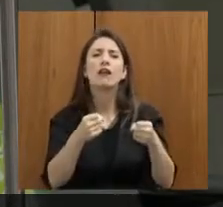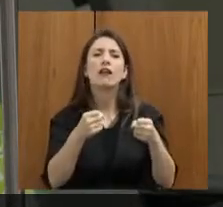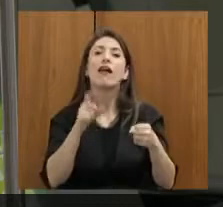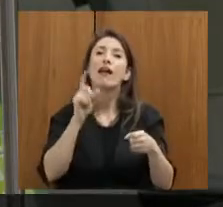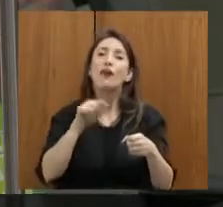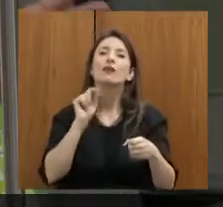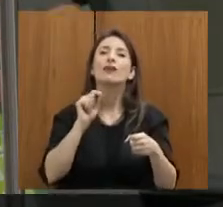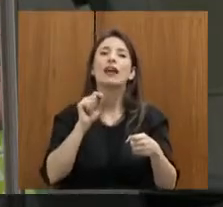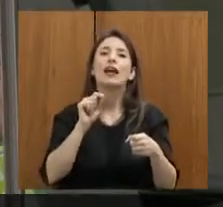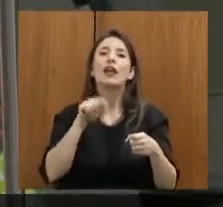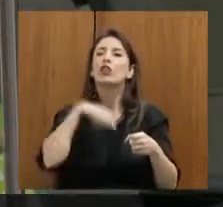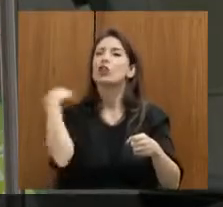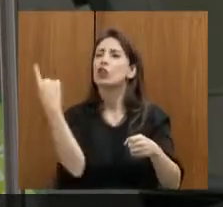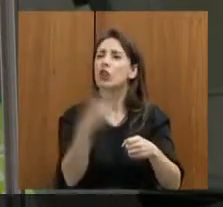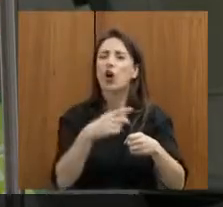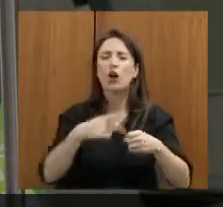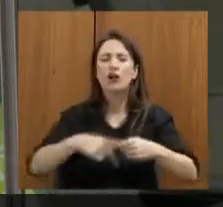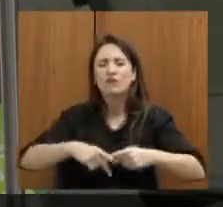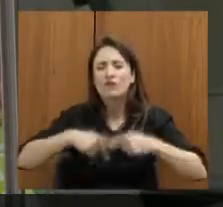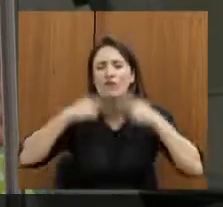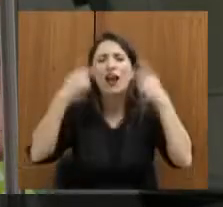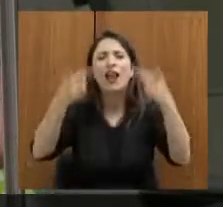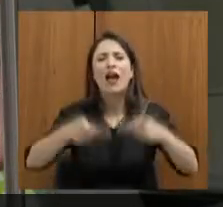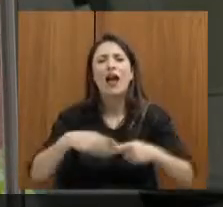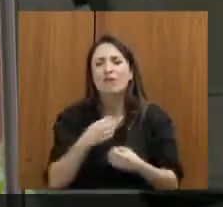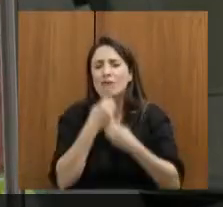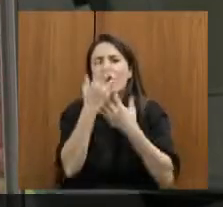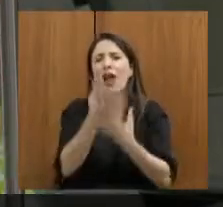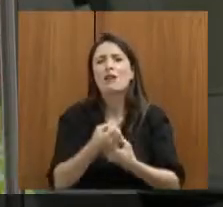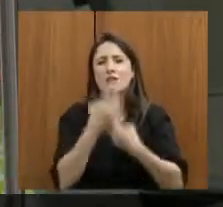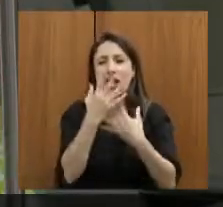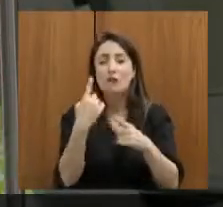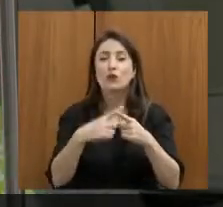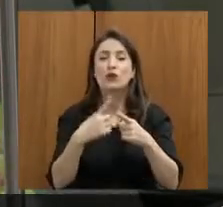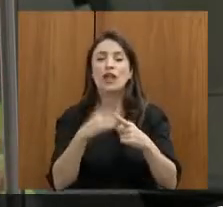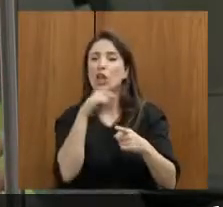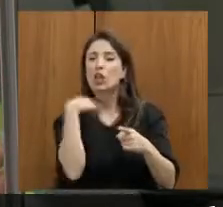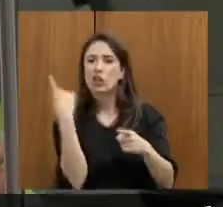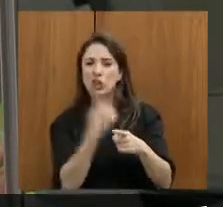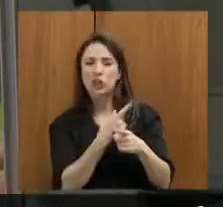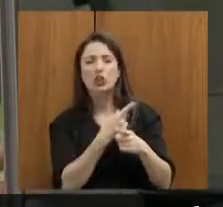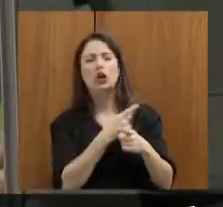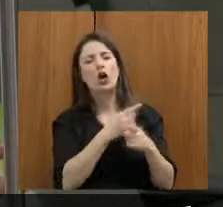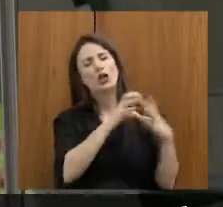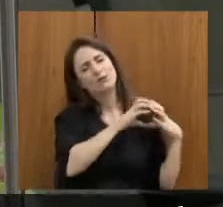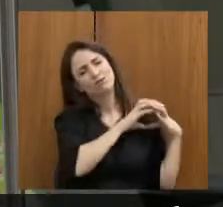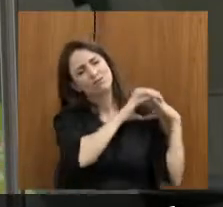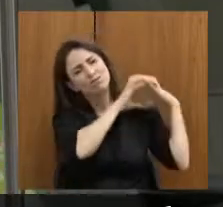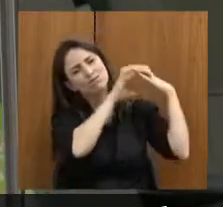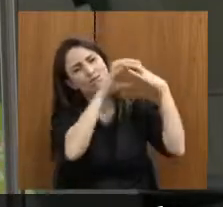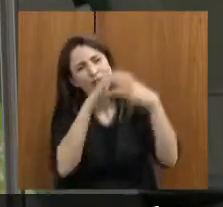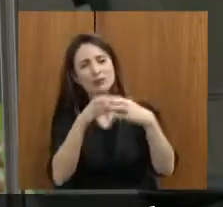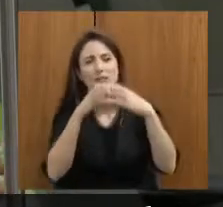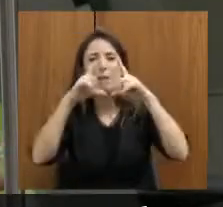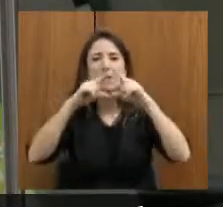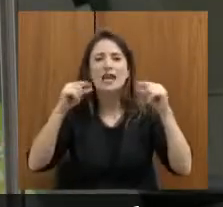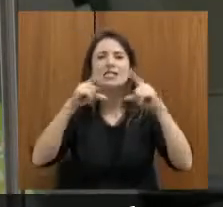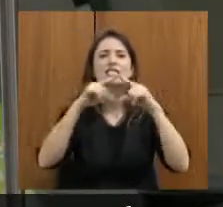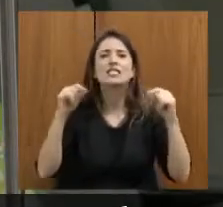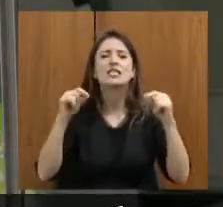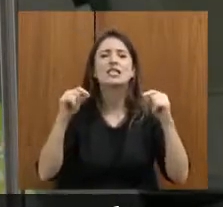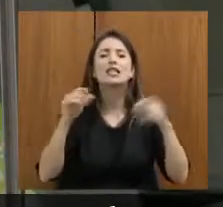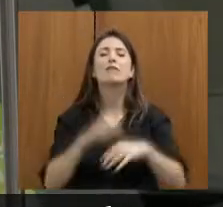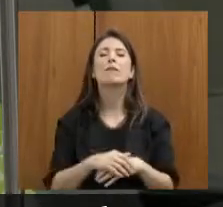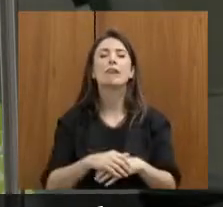a gente foi para Brasília todo mundo né tá o quê que vai esperar lá e a ministra